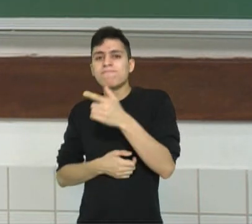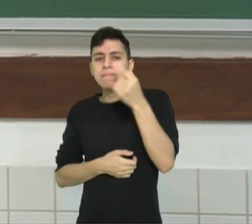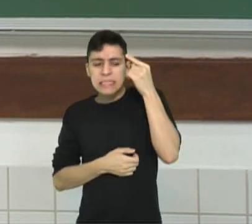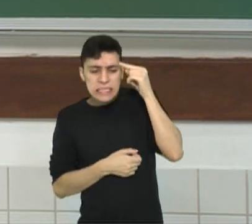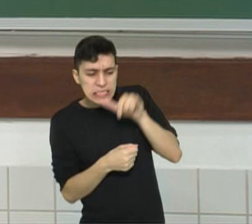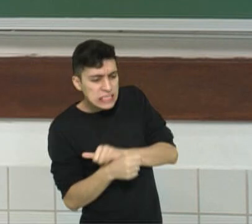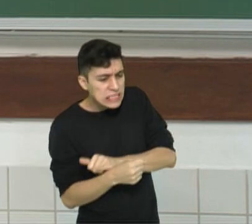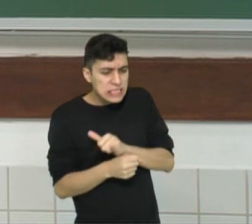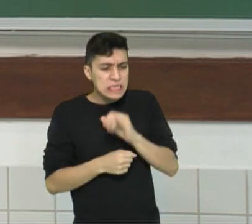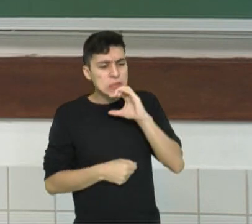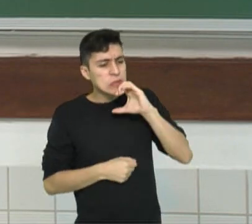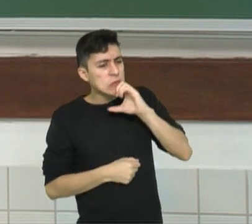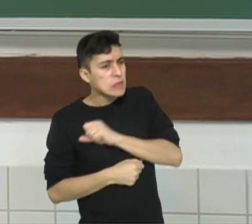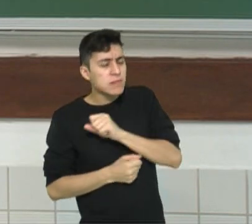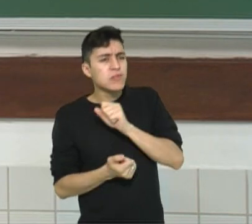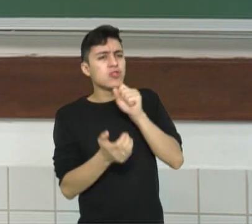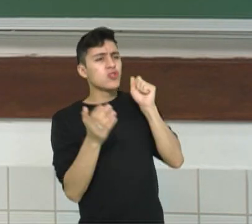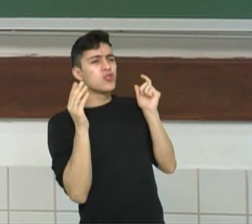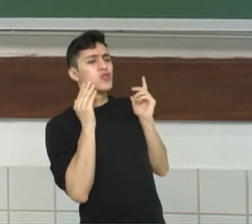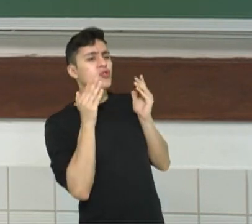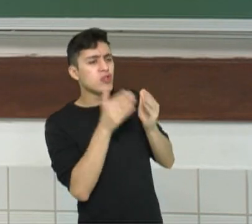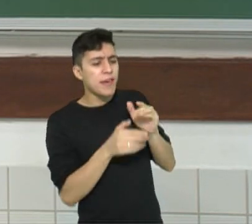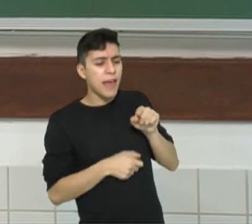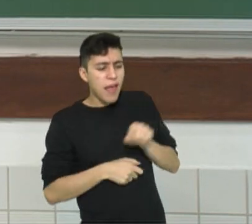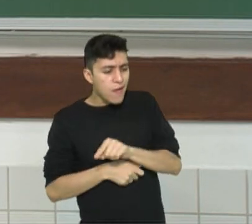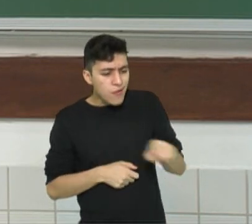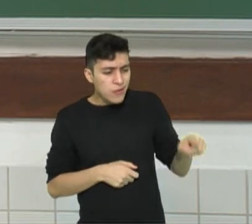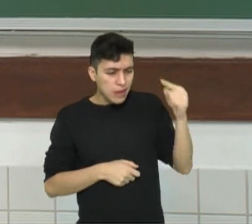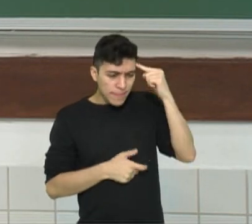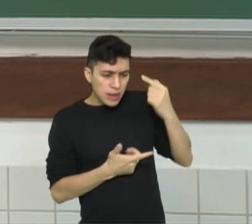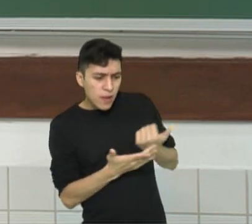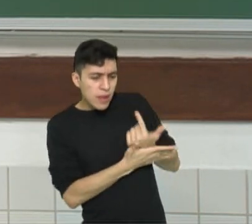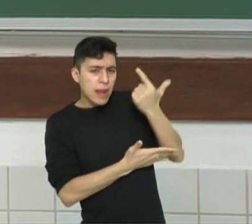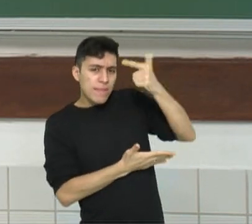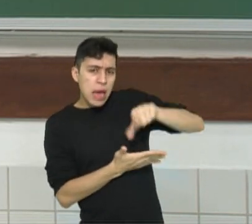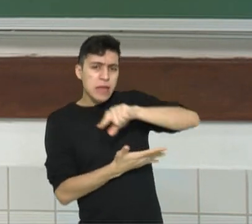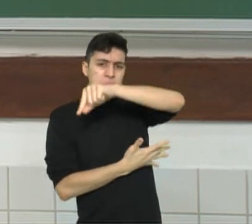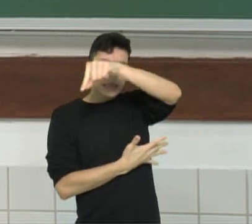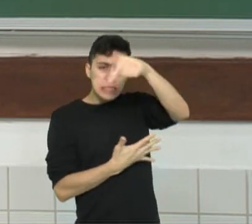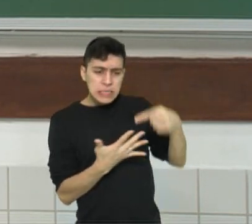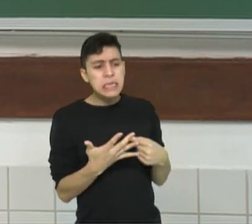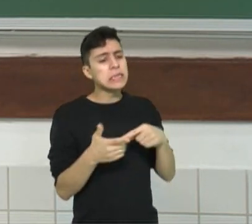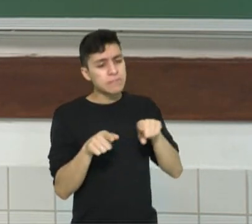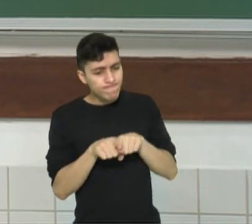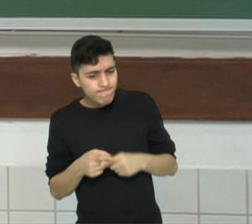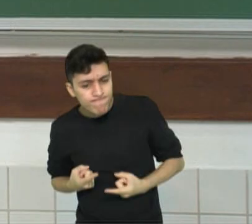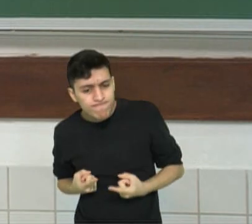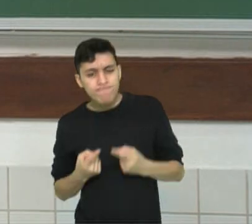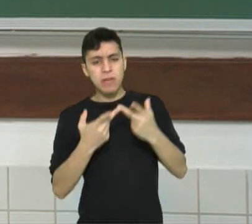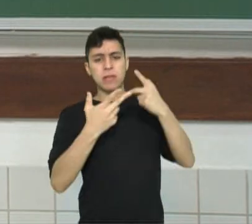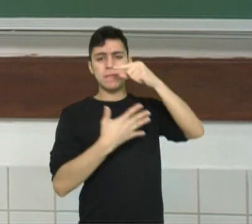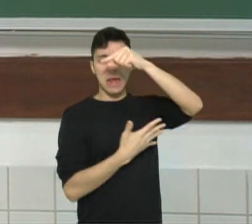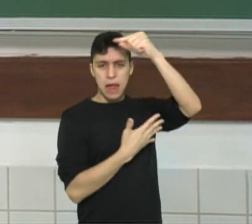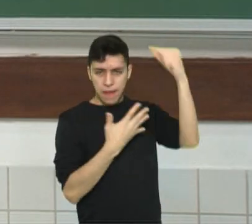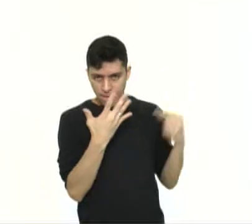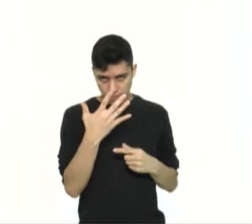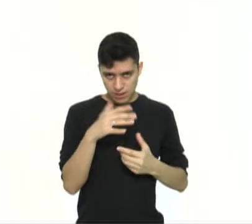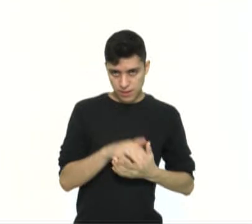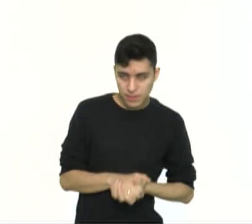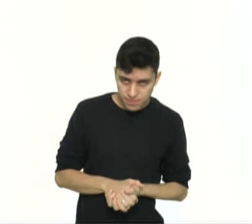curtas, rotas mais curtas para conseguir comprar mais produtos, vender mais produtos.